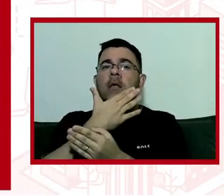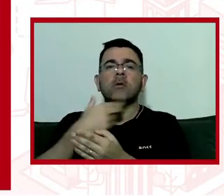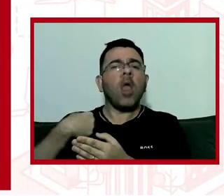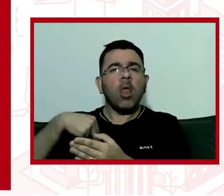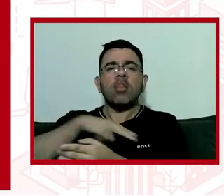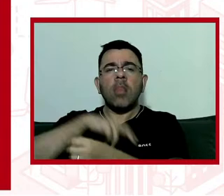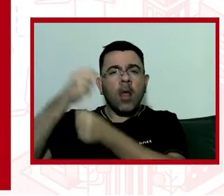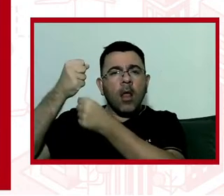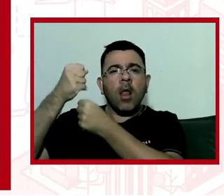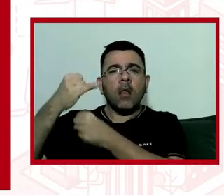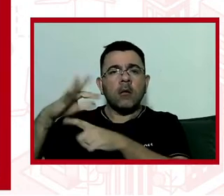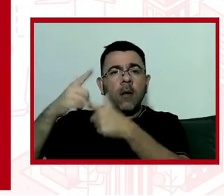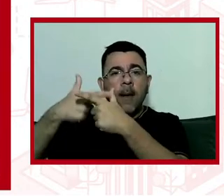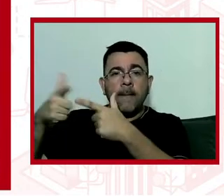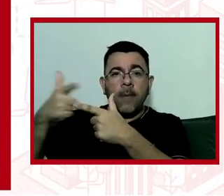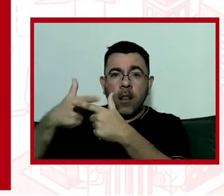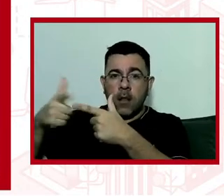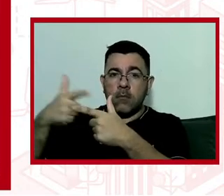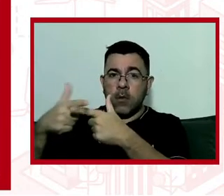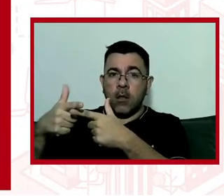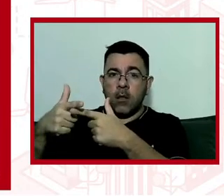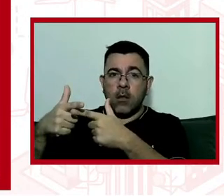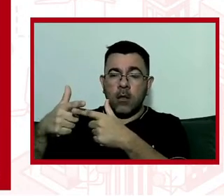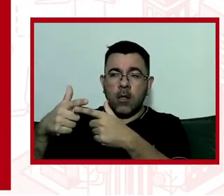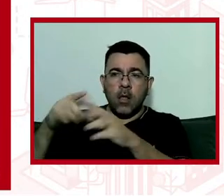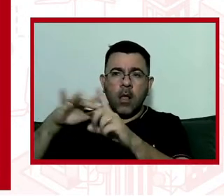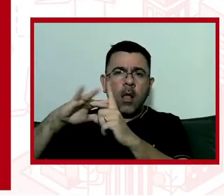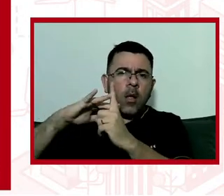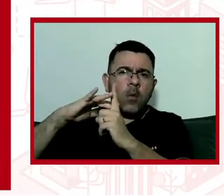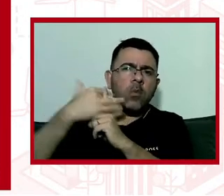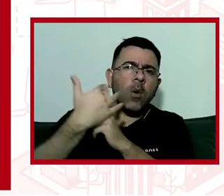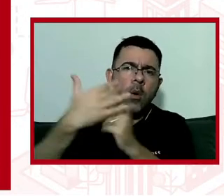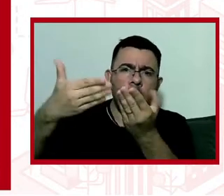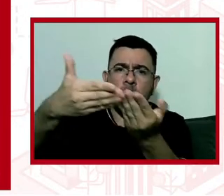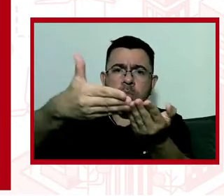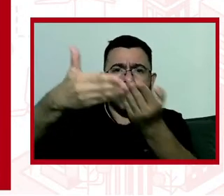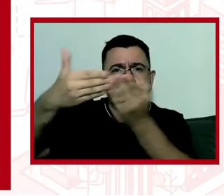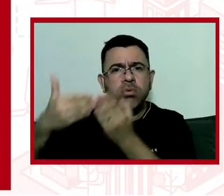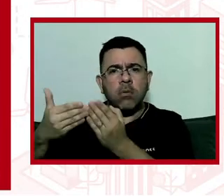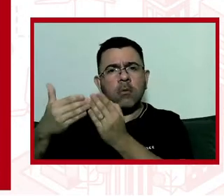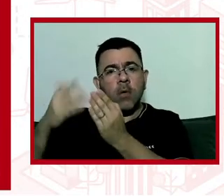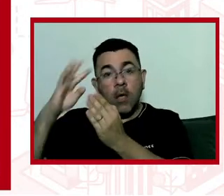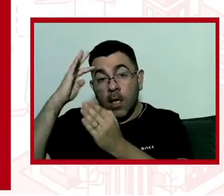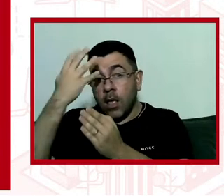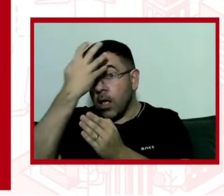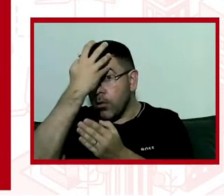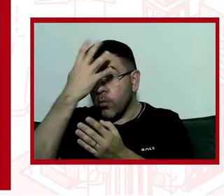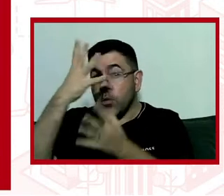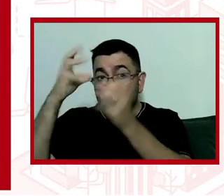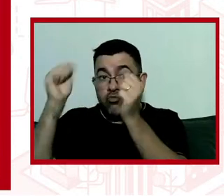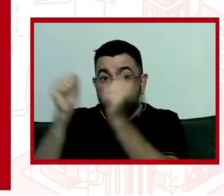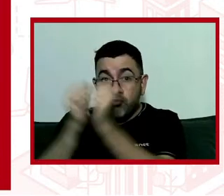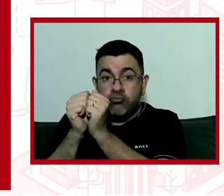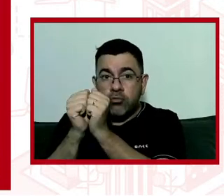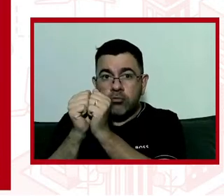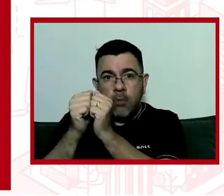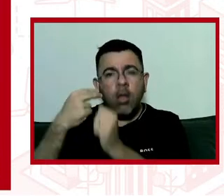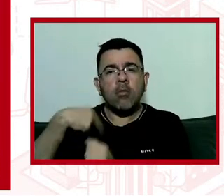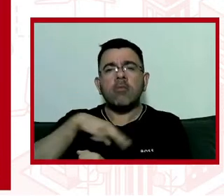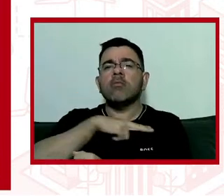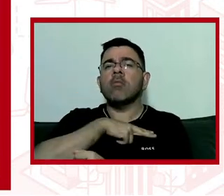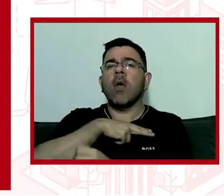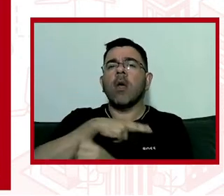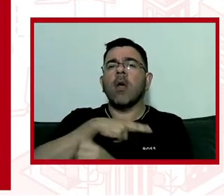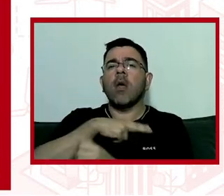prateleira e a gente convida a sociedade para construir a solução então com isso nós já contratamos